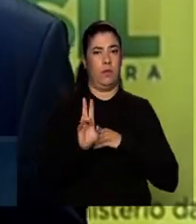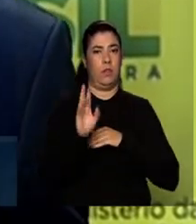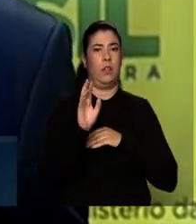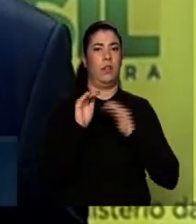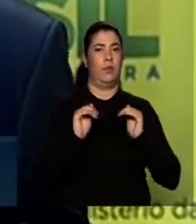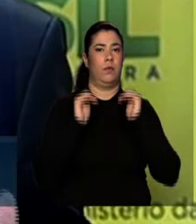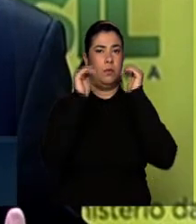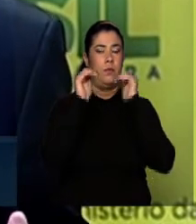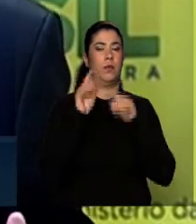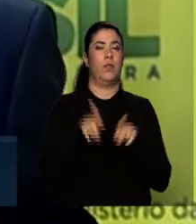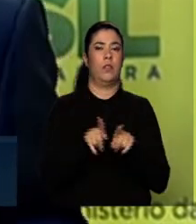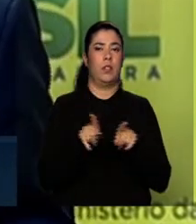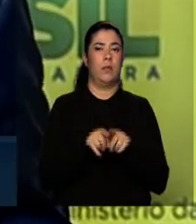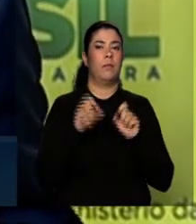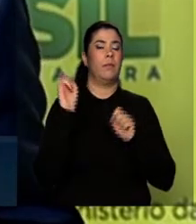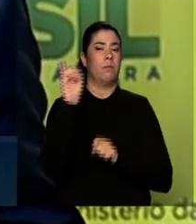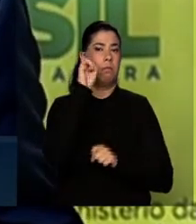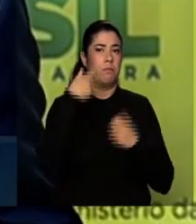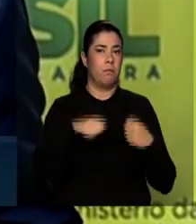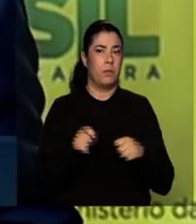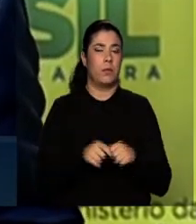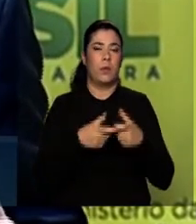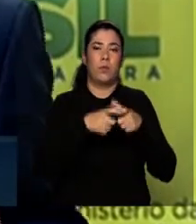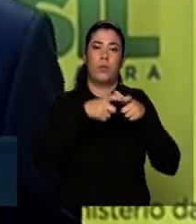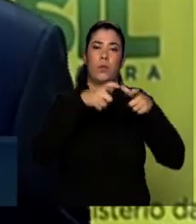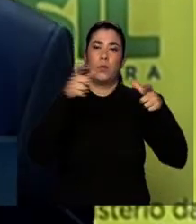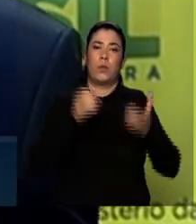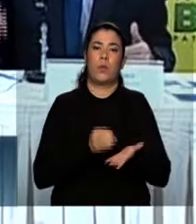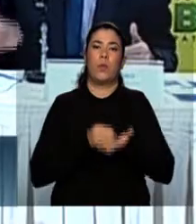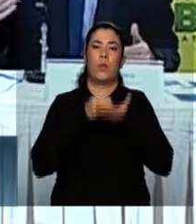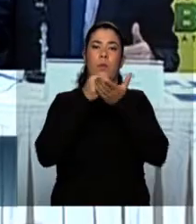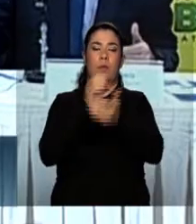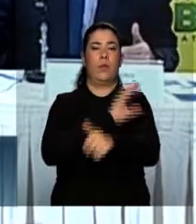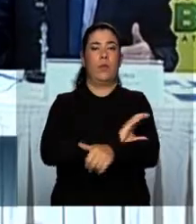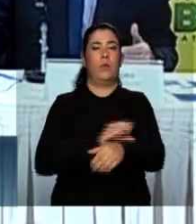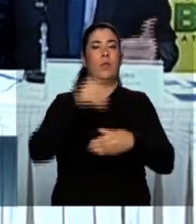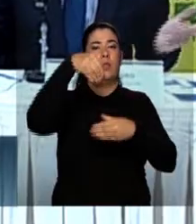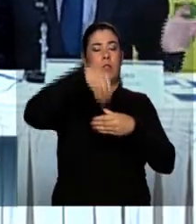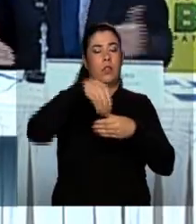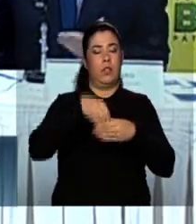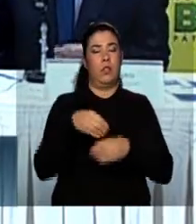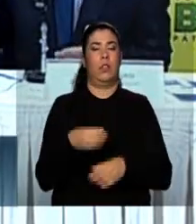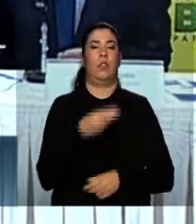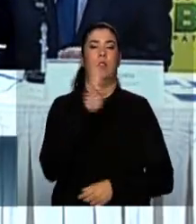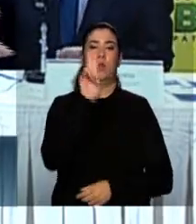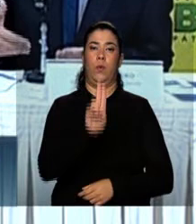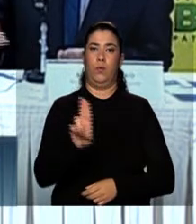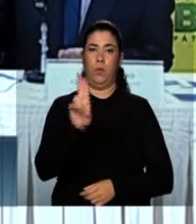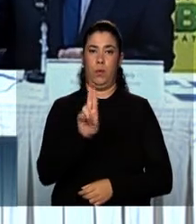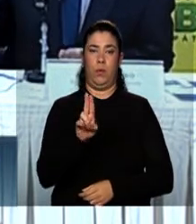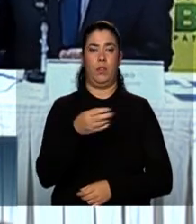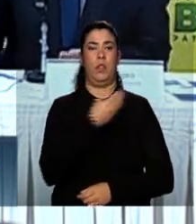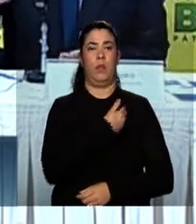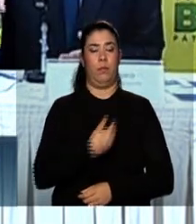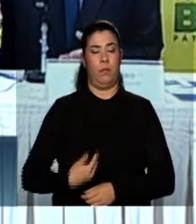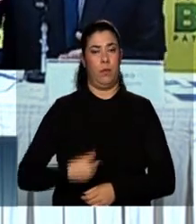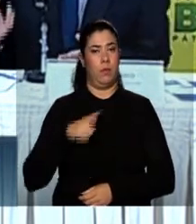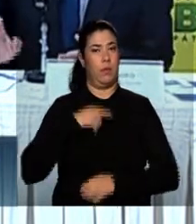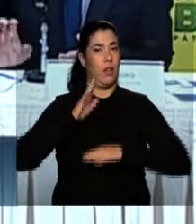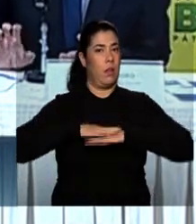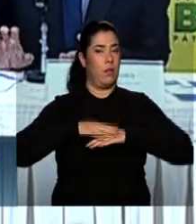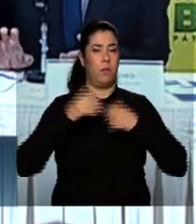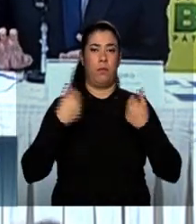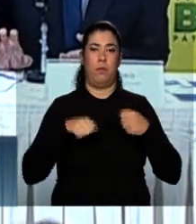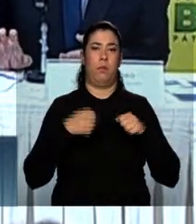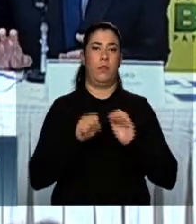abrir mão também da expansão da oferta nas universidades públicas, que estas, por gozarem de autonomia, não precisam